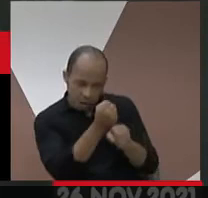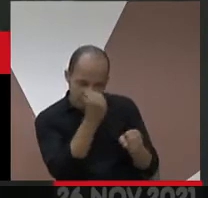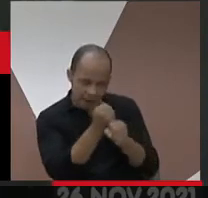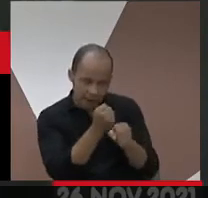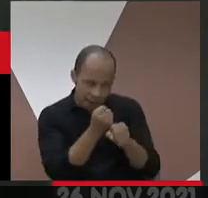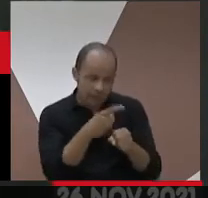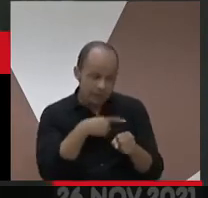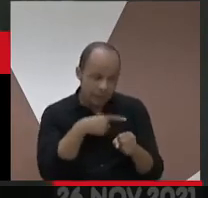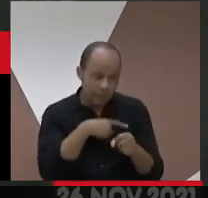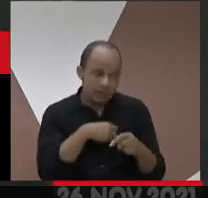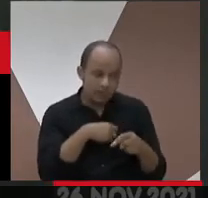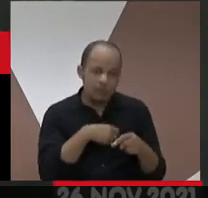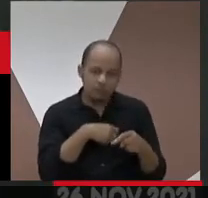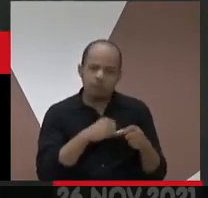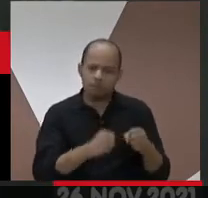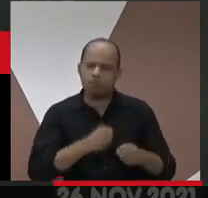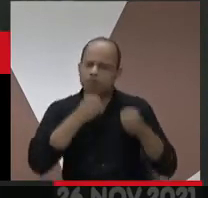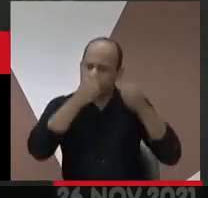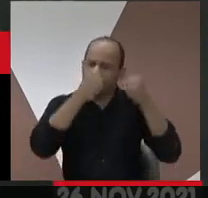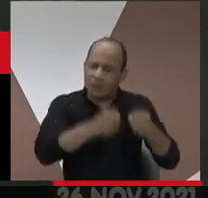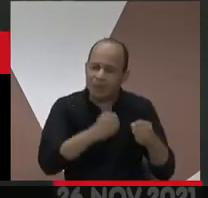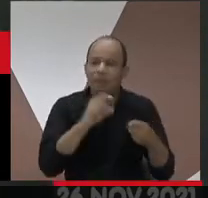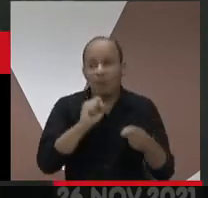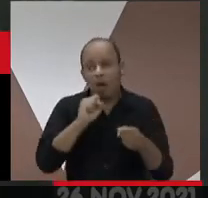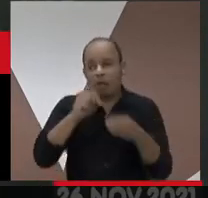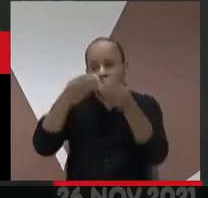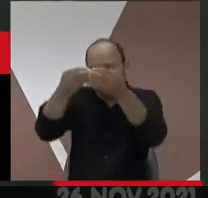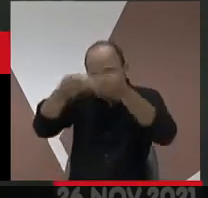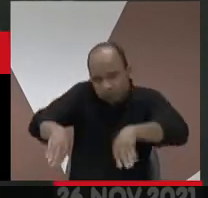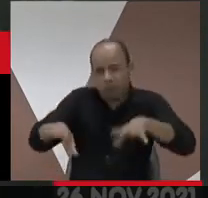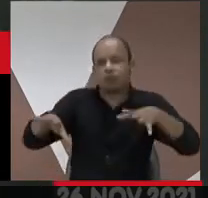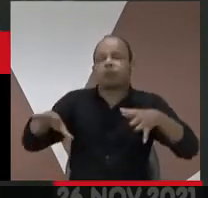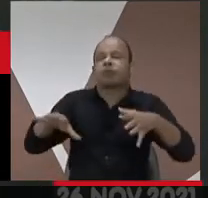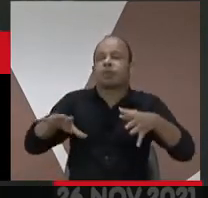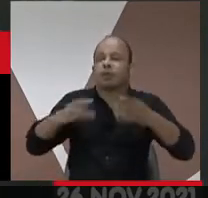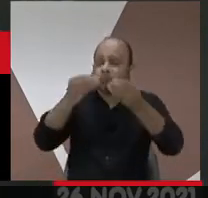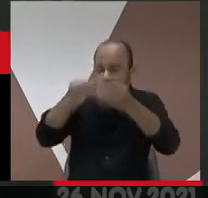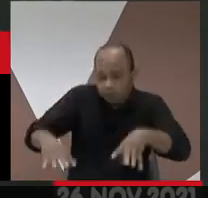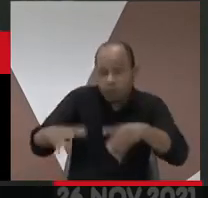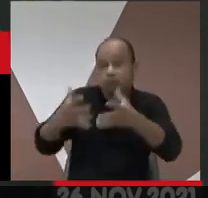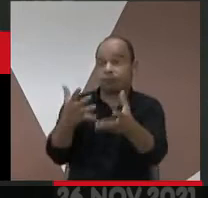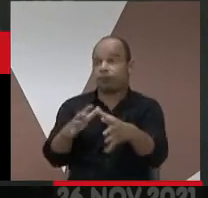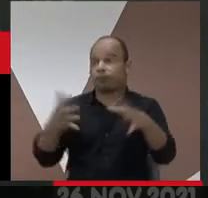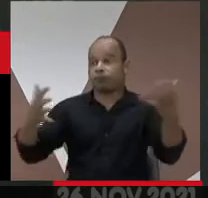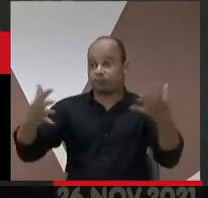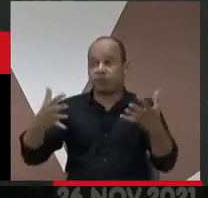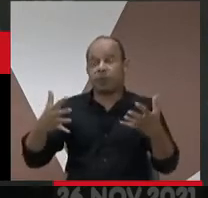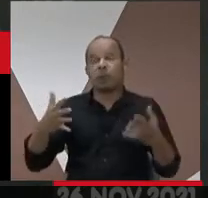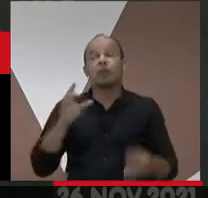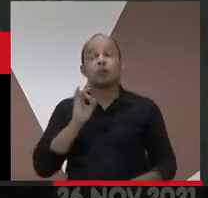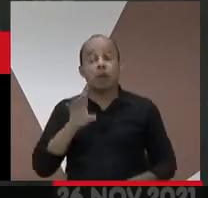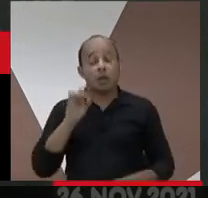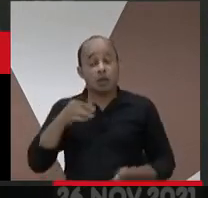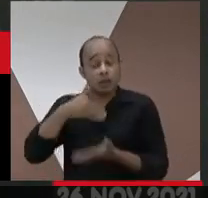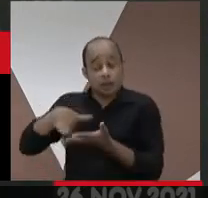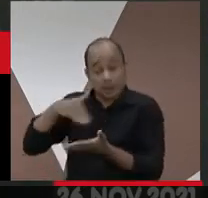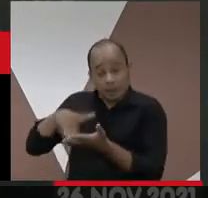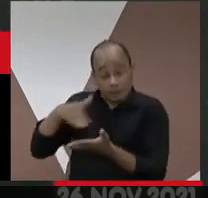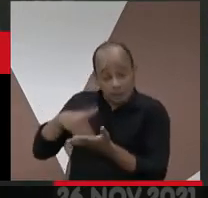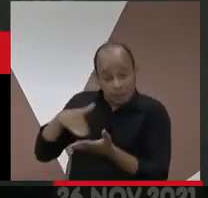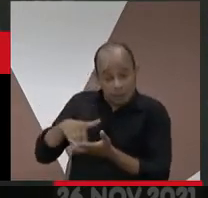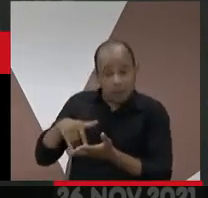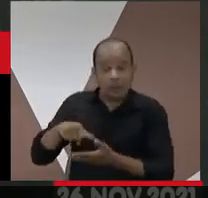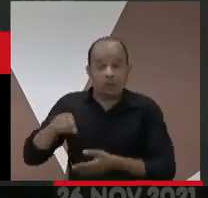um potencial poluidor-degradador muito grande, competindo apenas a Secretaria de Estado de Meio Ambiente e